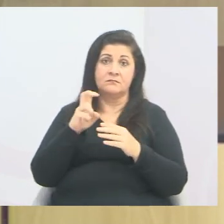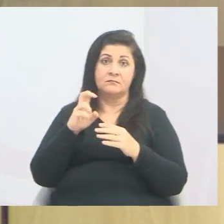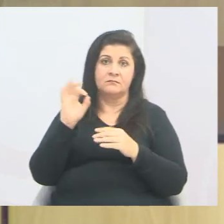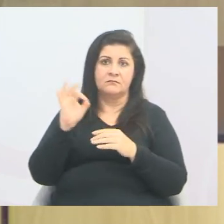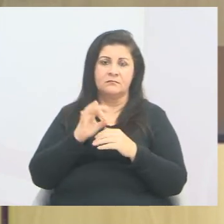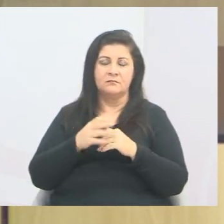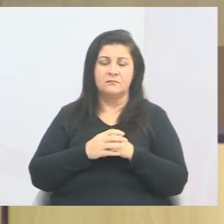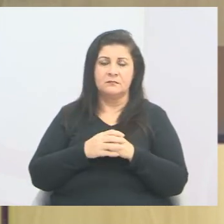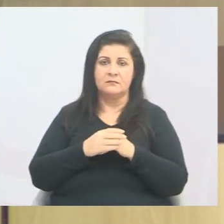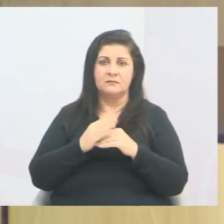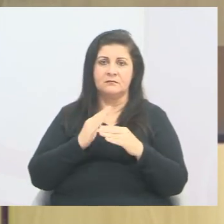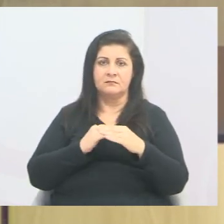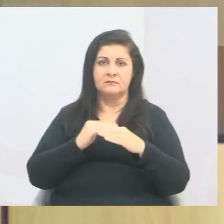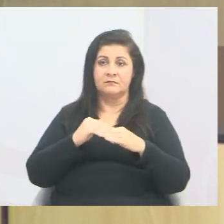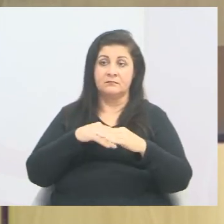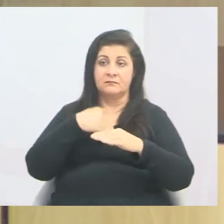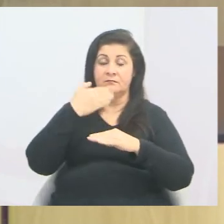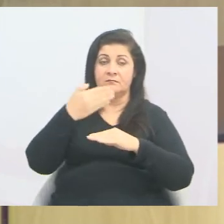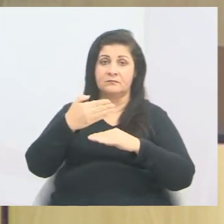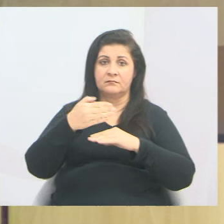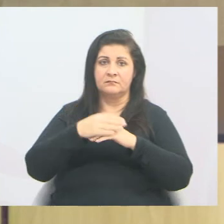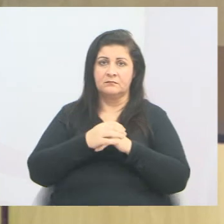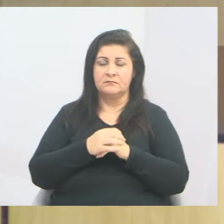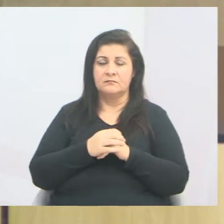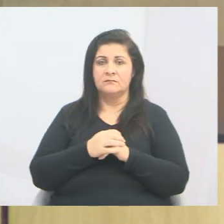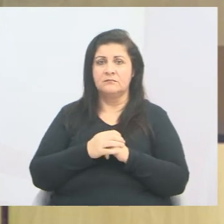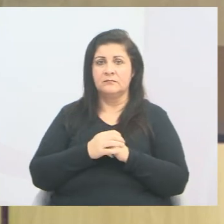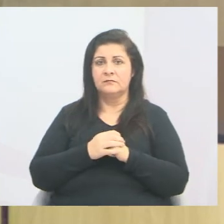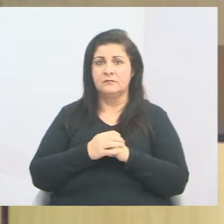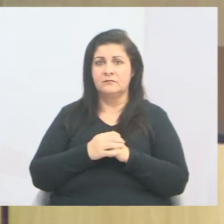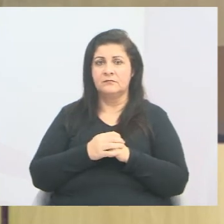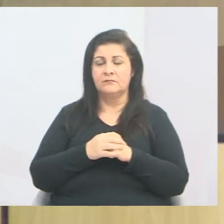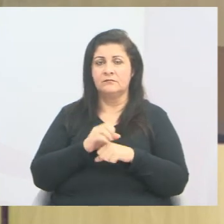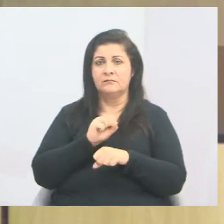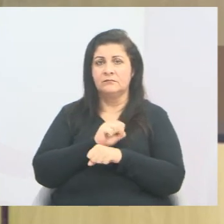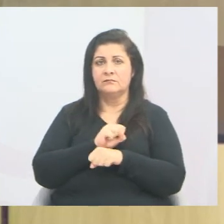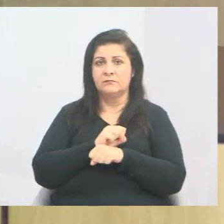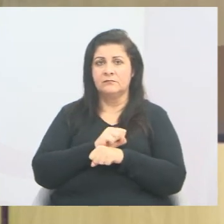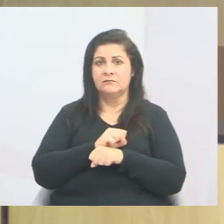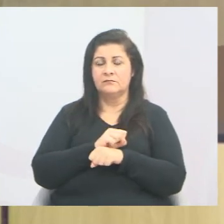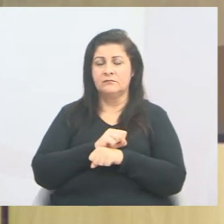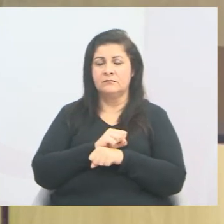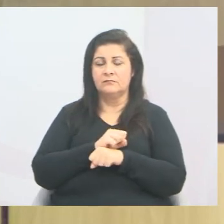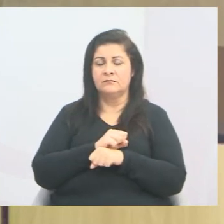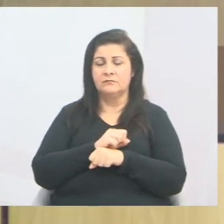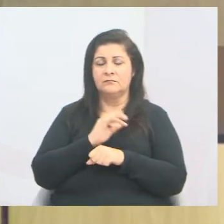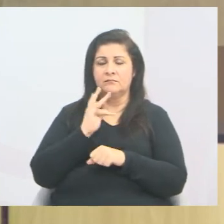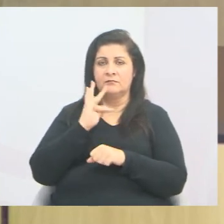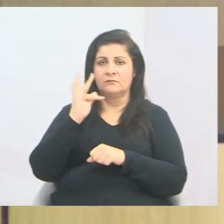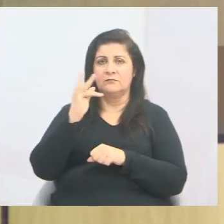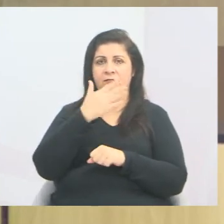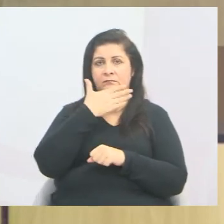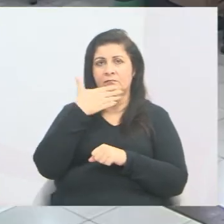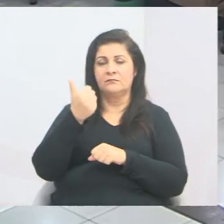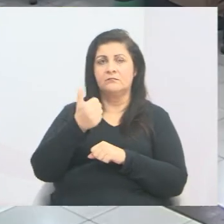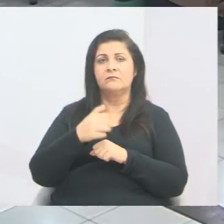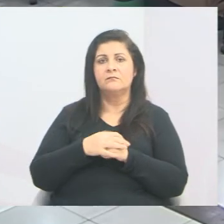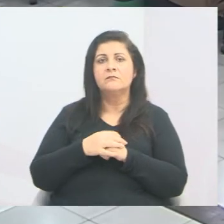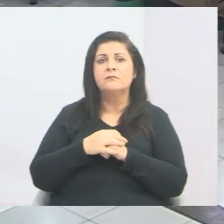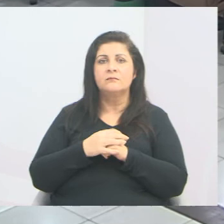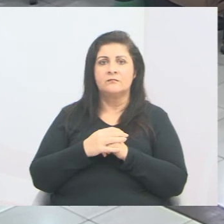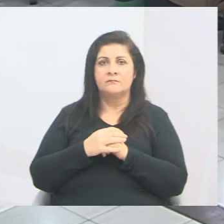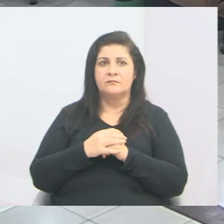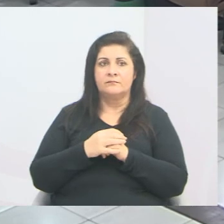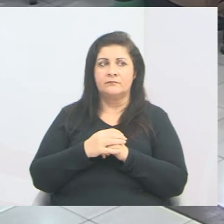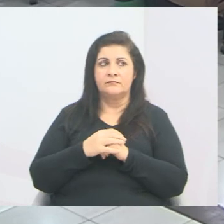Mas está sendo mais que o dobro, né? Tá? Esperamos aí que, né, a situação melhore, né? E com isso a